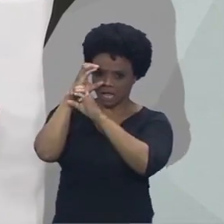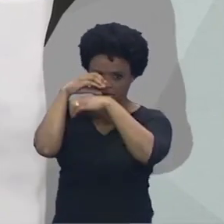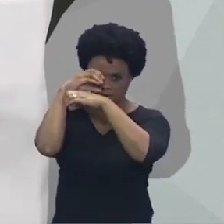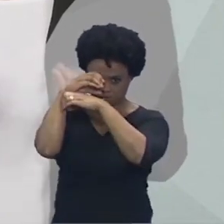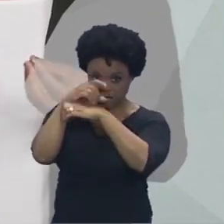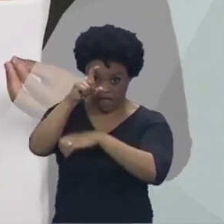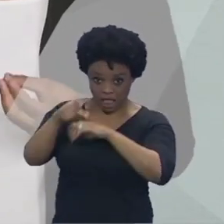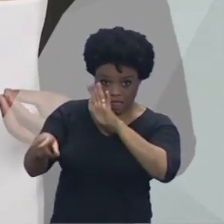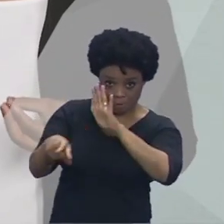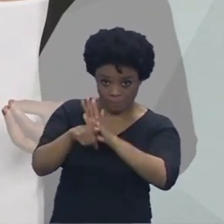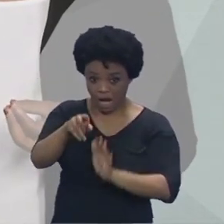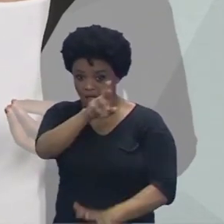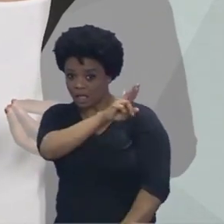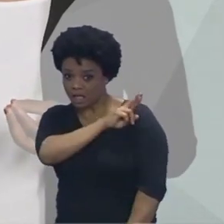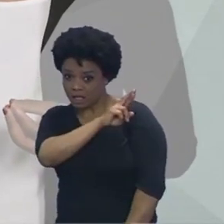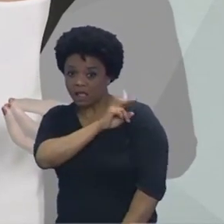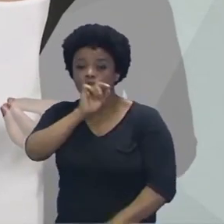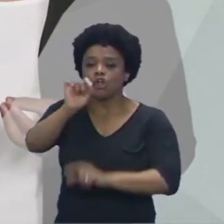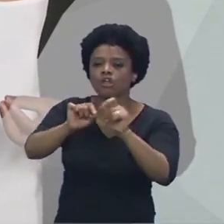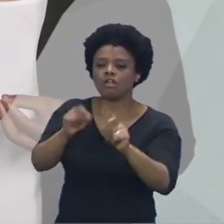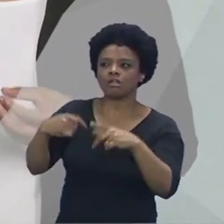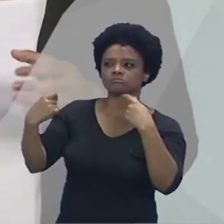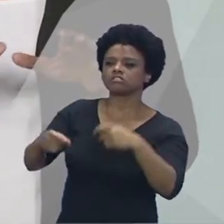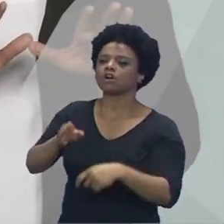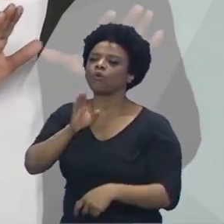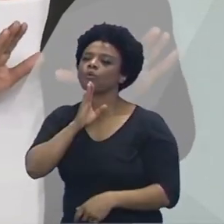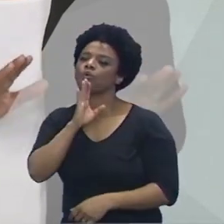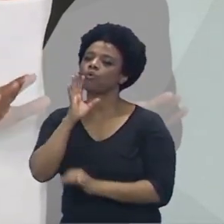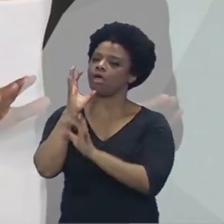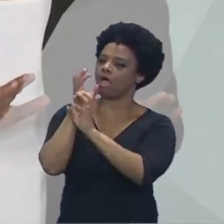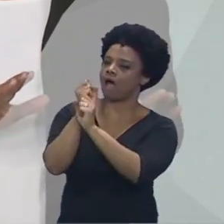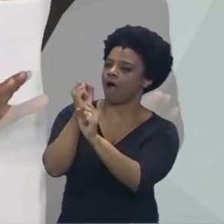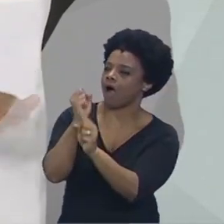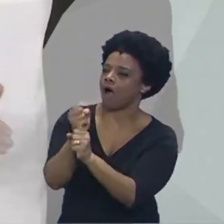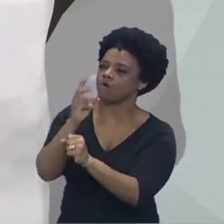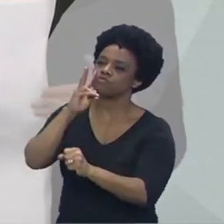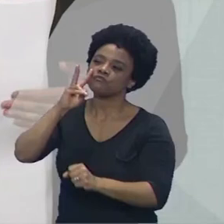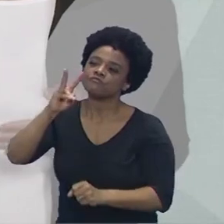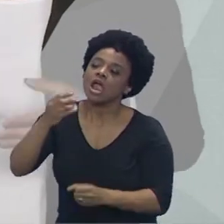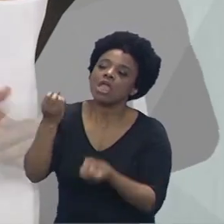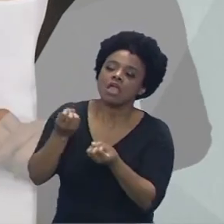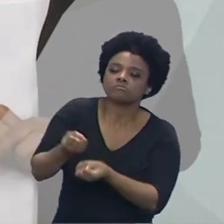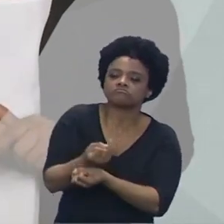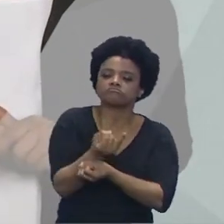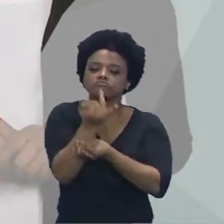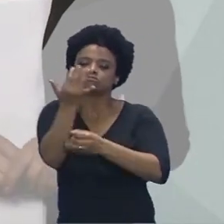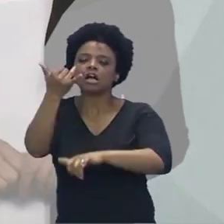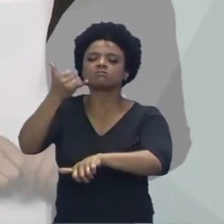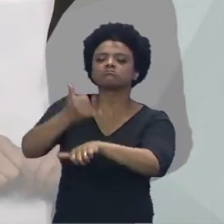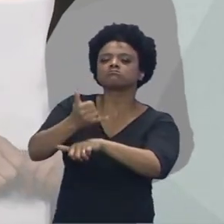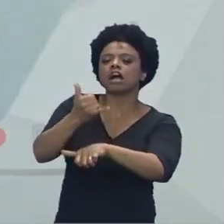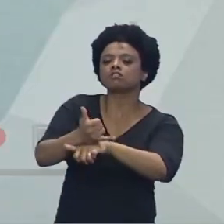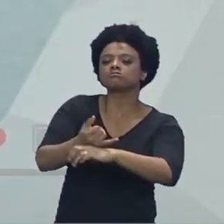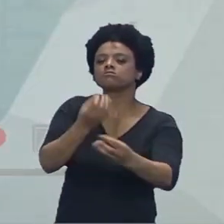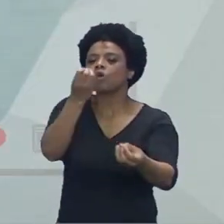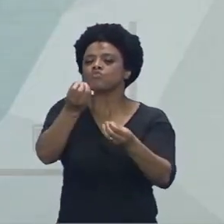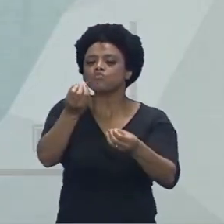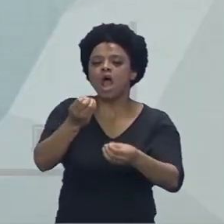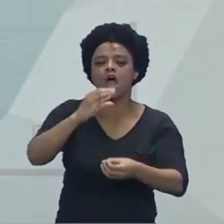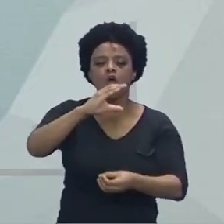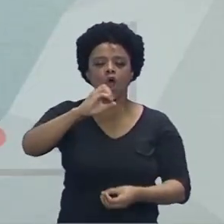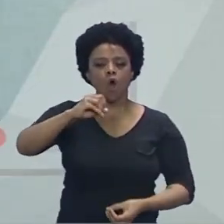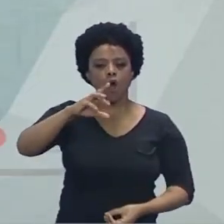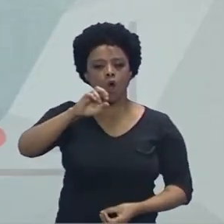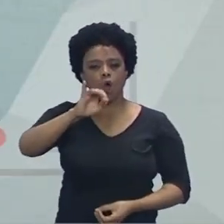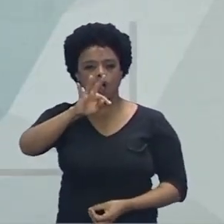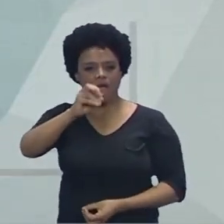precisa conhecer os cálculos usados para determinar a quantidade de aço que será utilizado nas armaduras. Vamos ver como